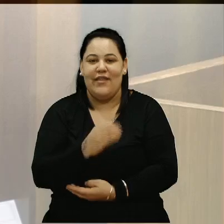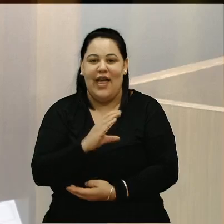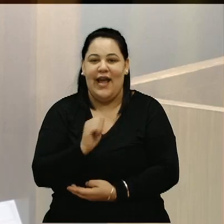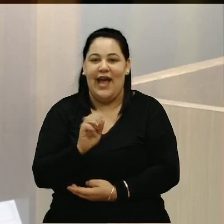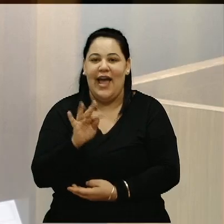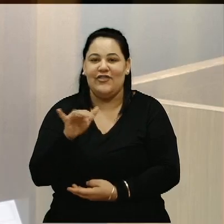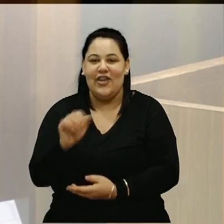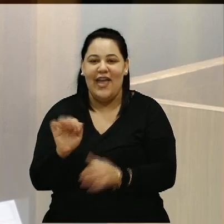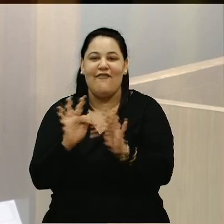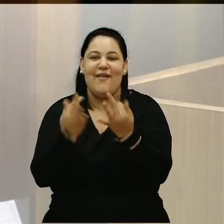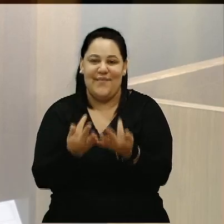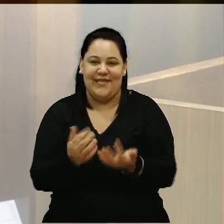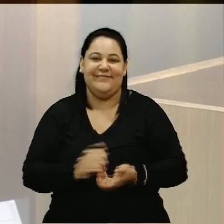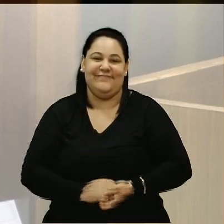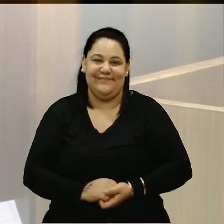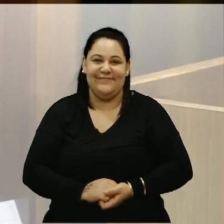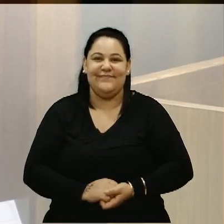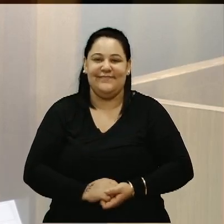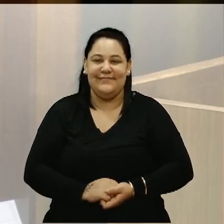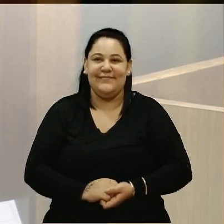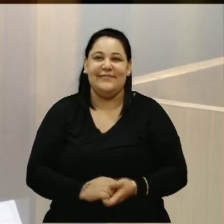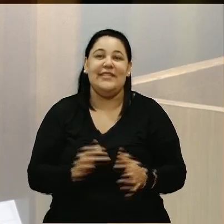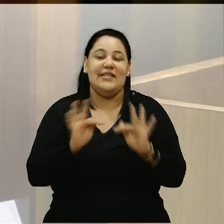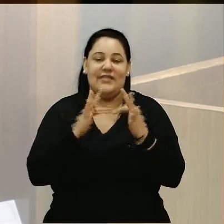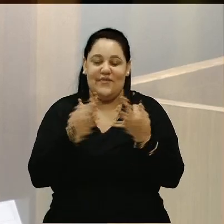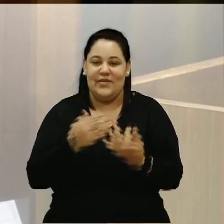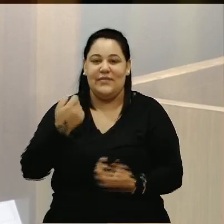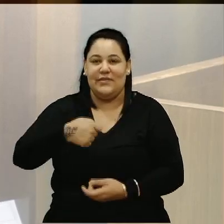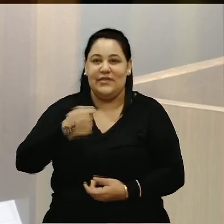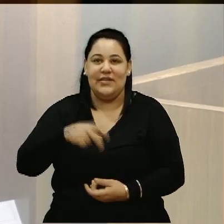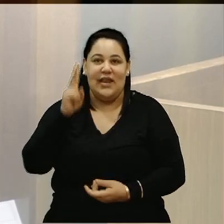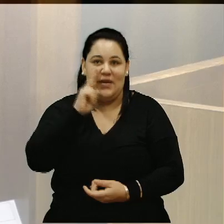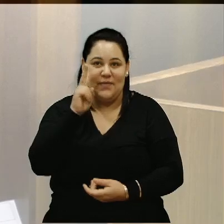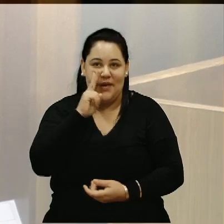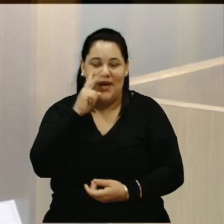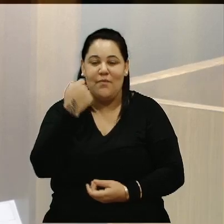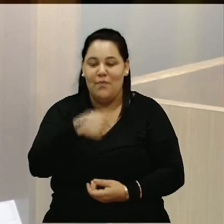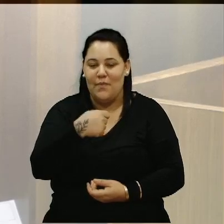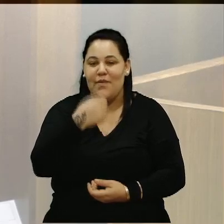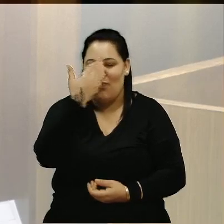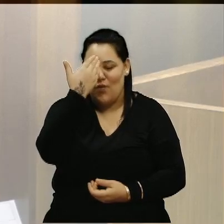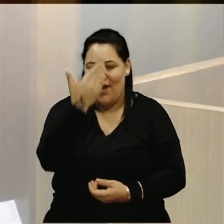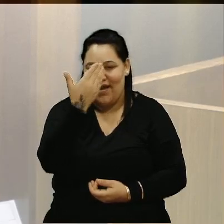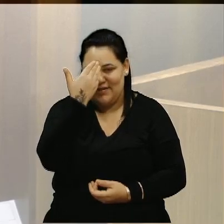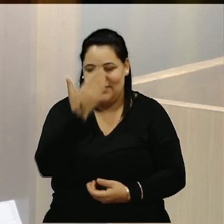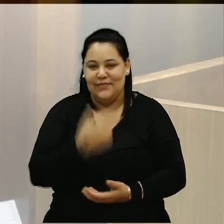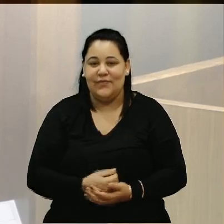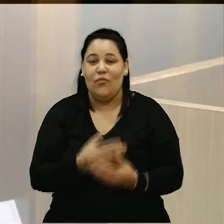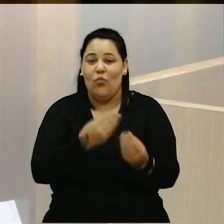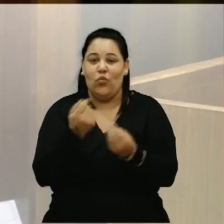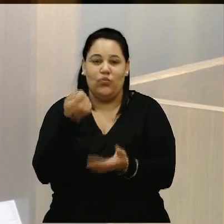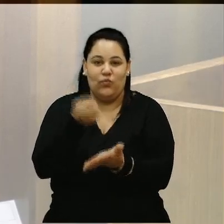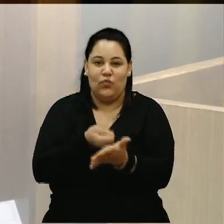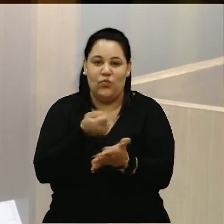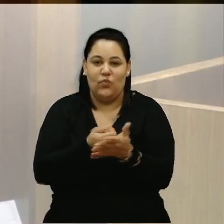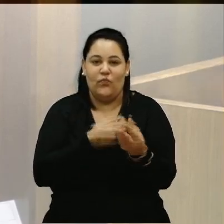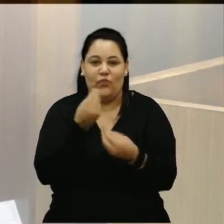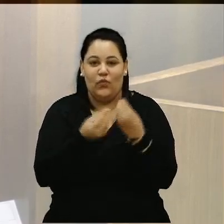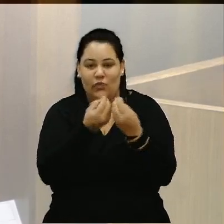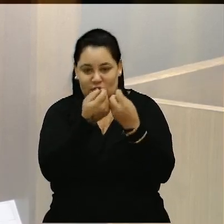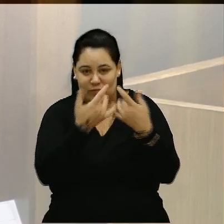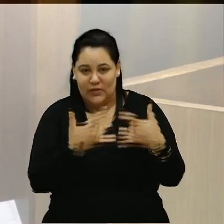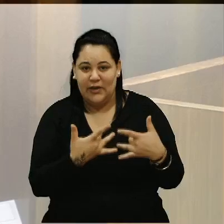família. E essa família tem que ser lembrada e deve ser muito agradecida. Foi muita luta, como eu disse, começou lá